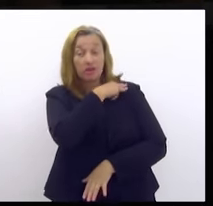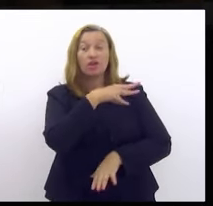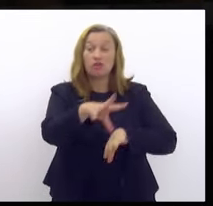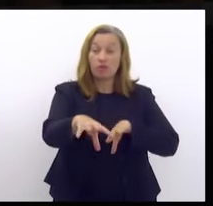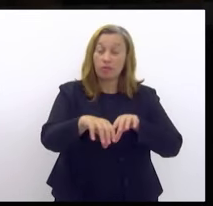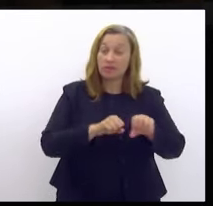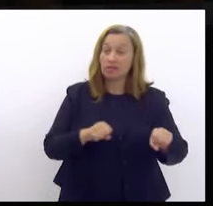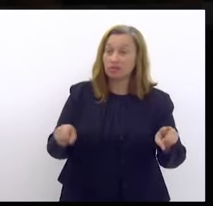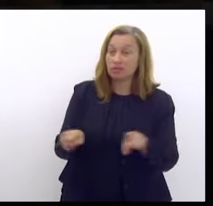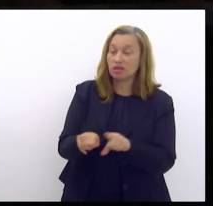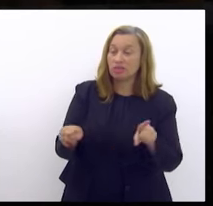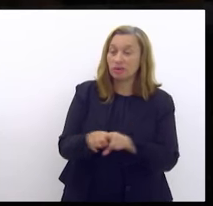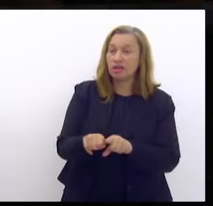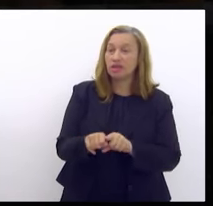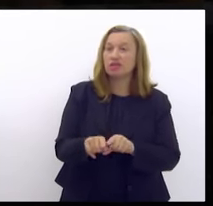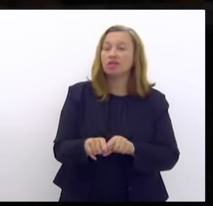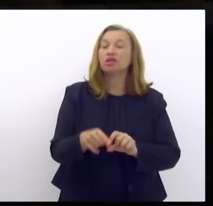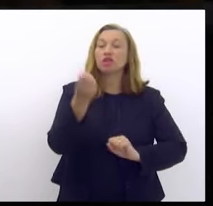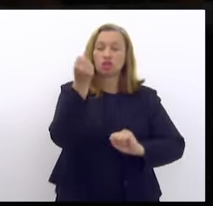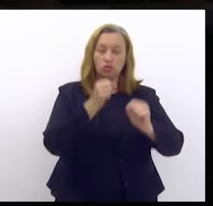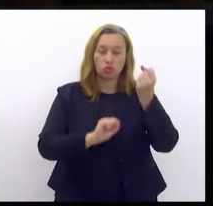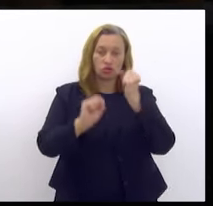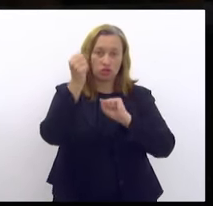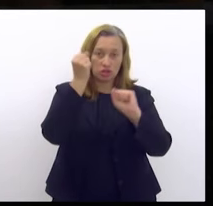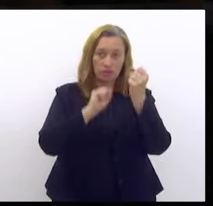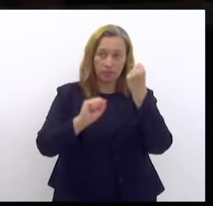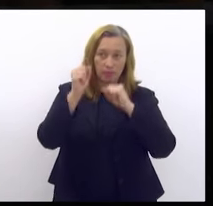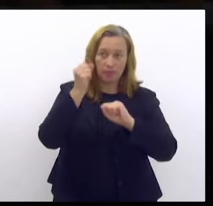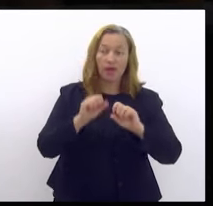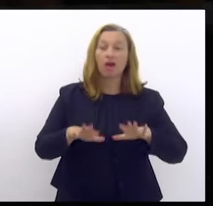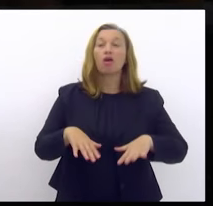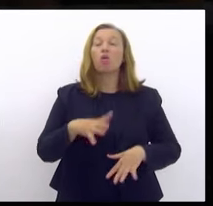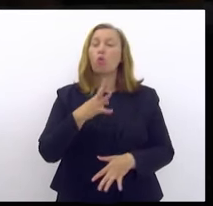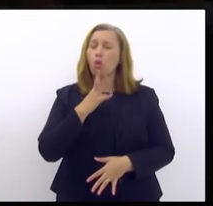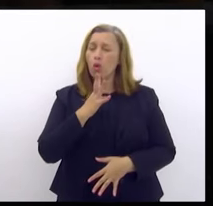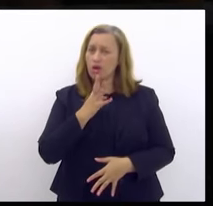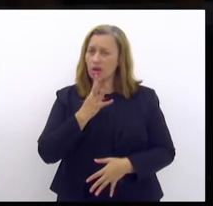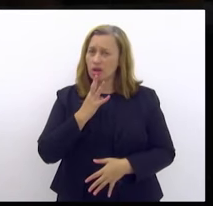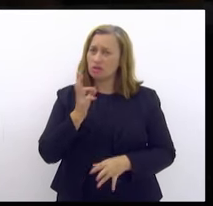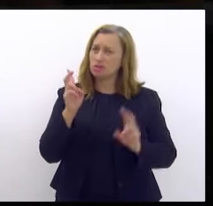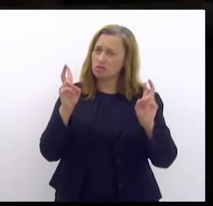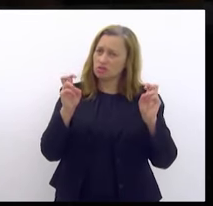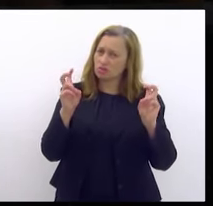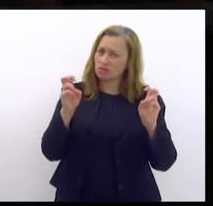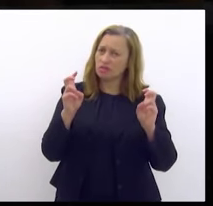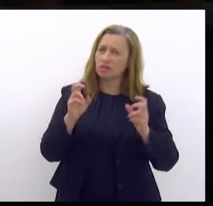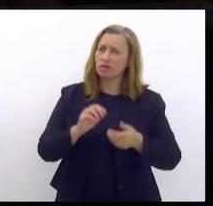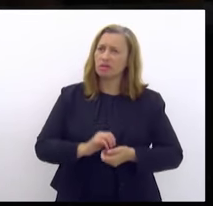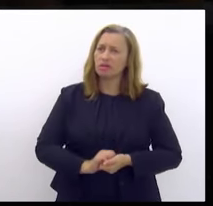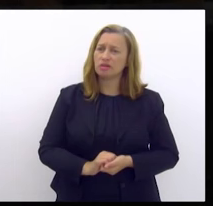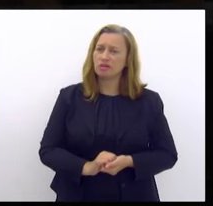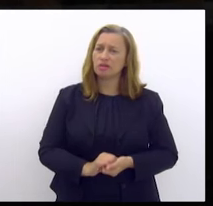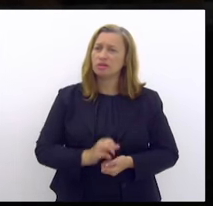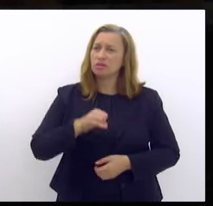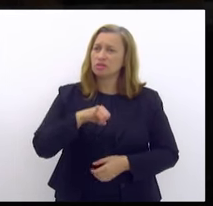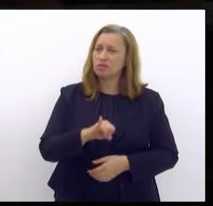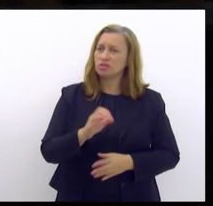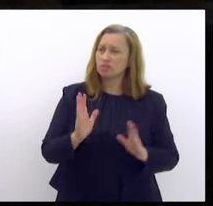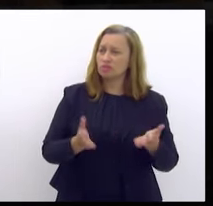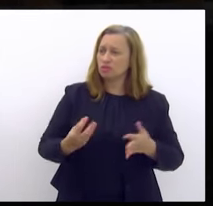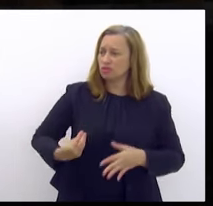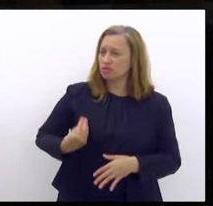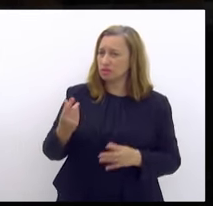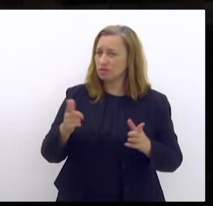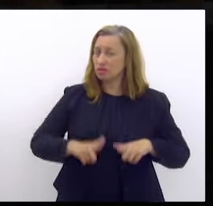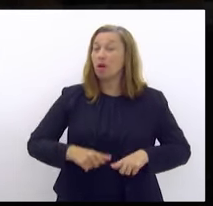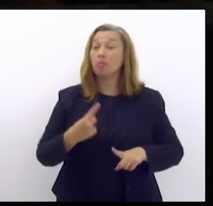também industrial. Então, conheço esse assunto. E se hoje estou aqui, é